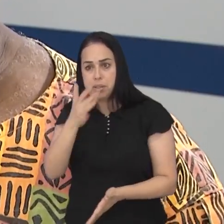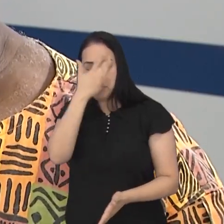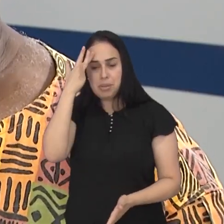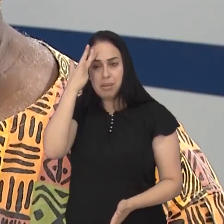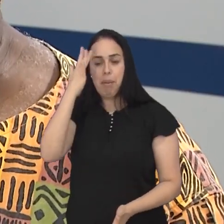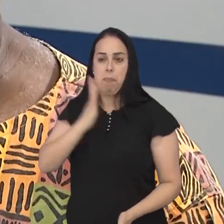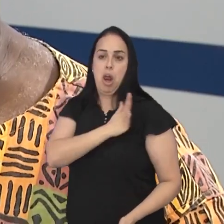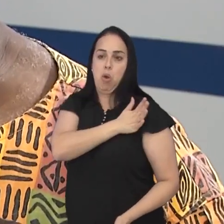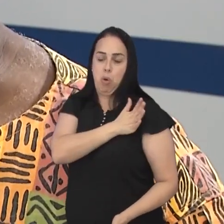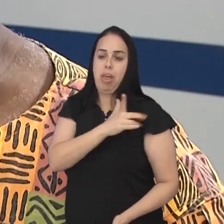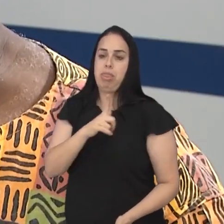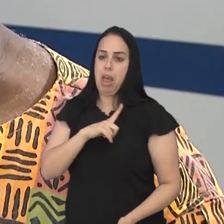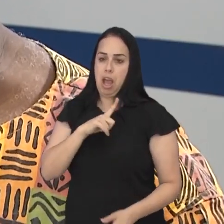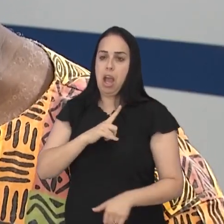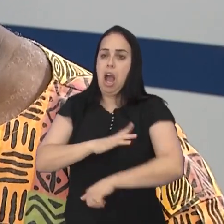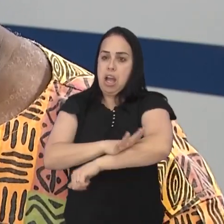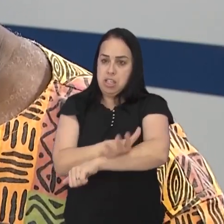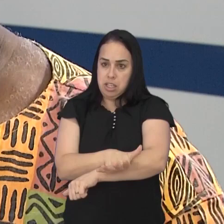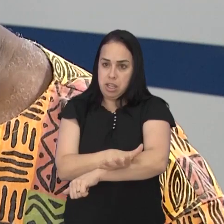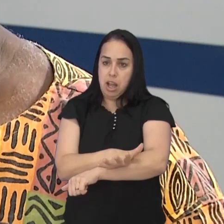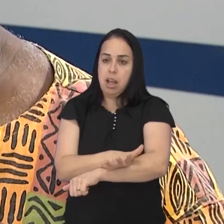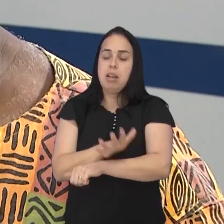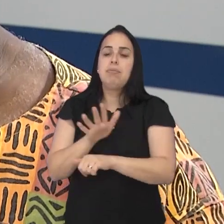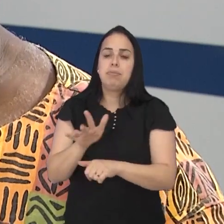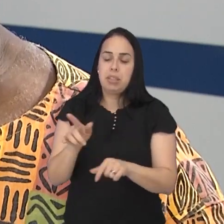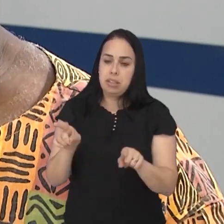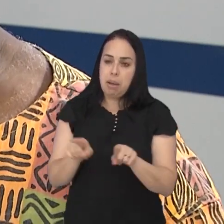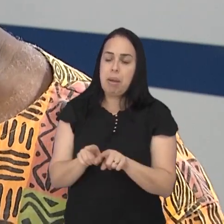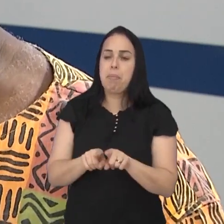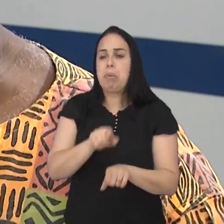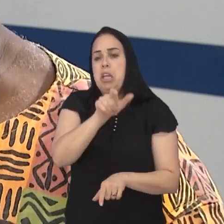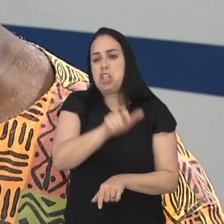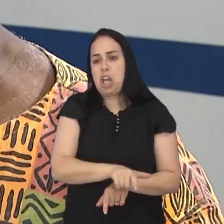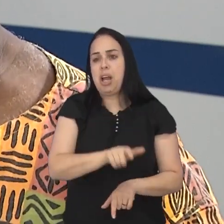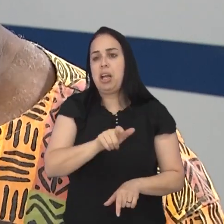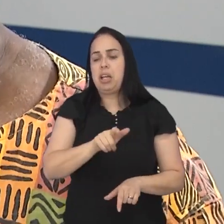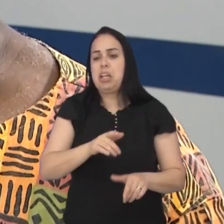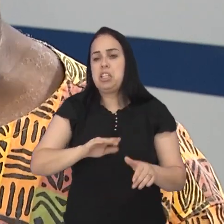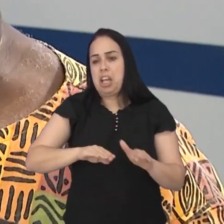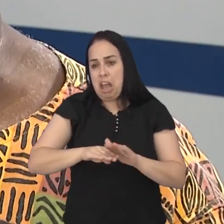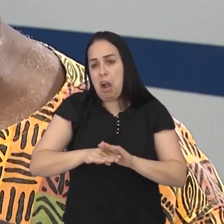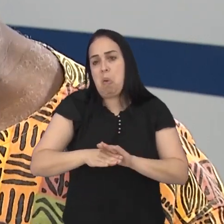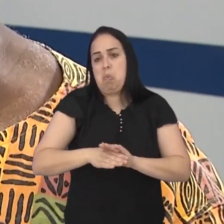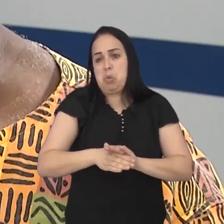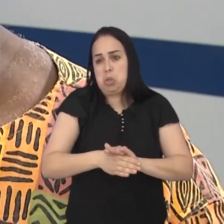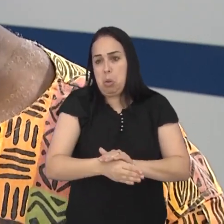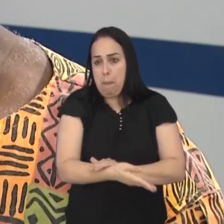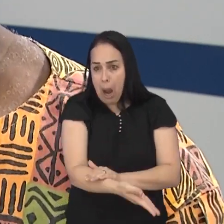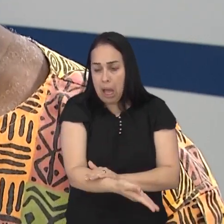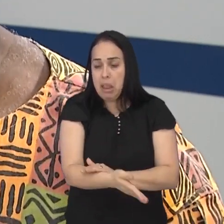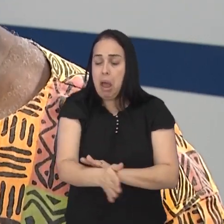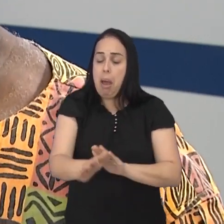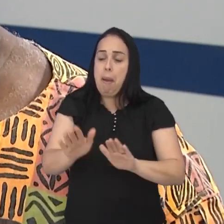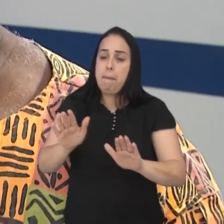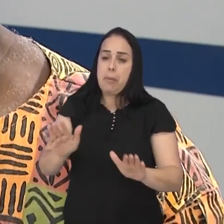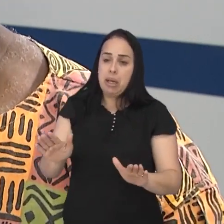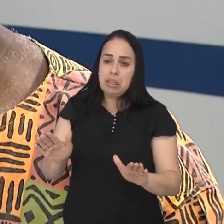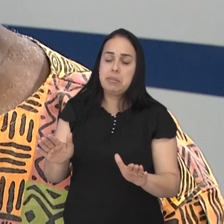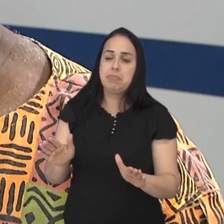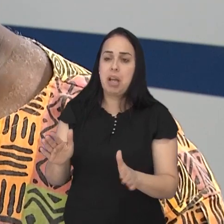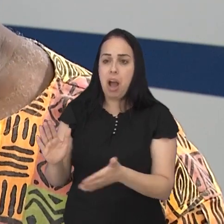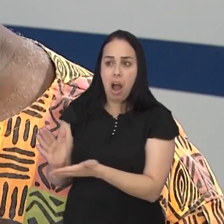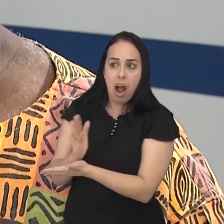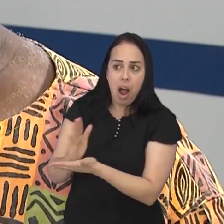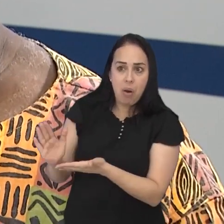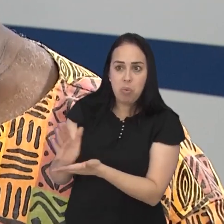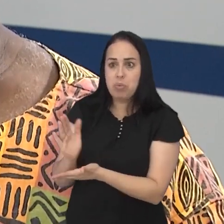são preconceituosas, racistas, mesmo porque já tem aquilo no sangue mesmo, né? Agora,